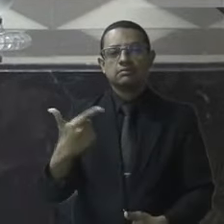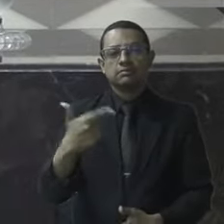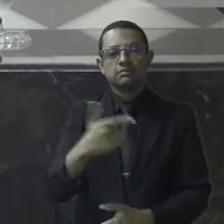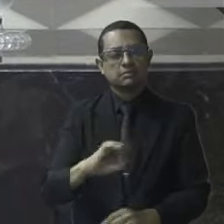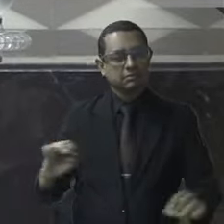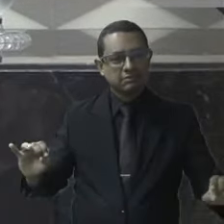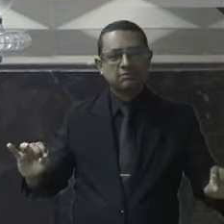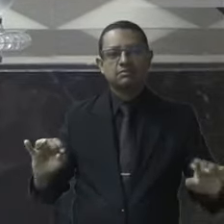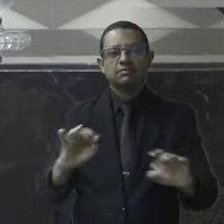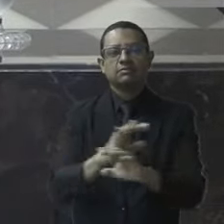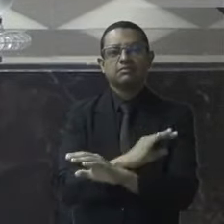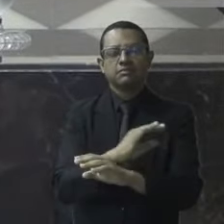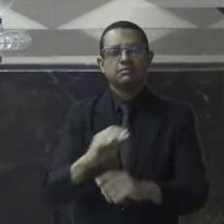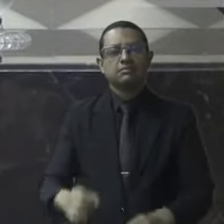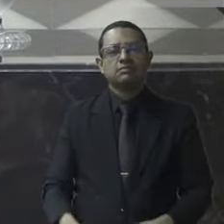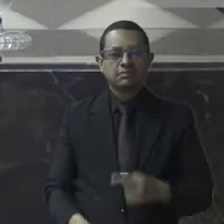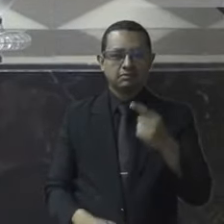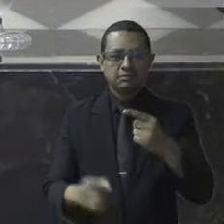finalizando